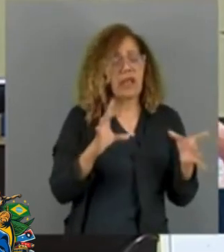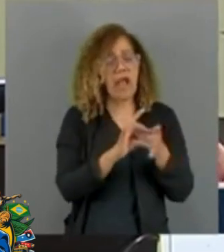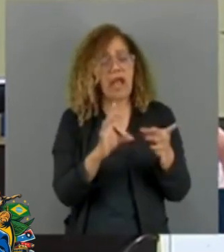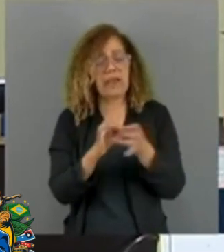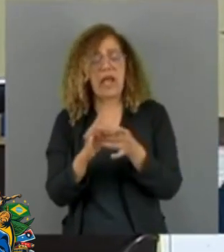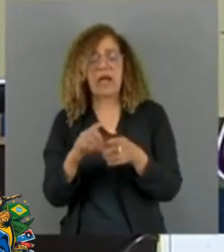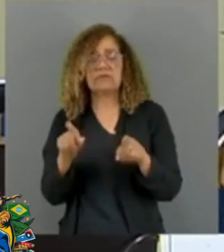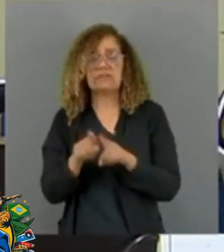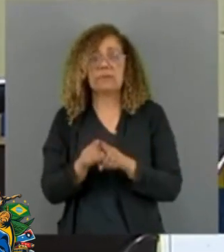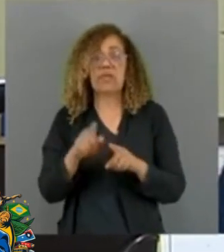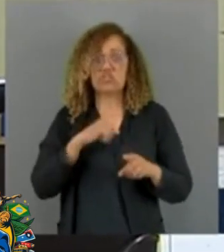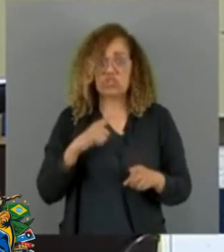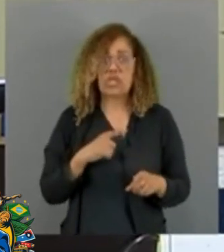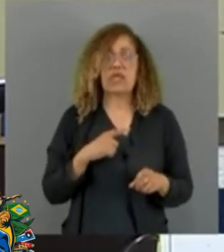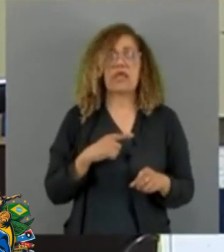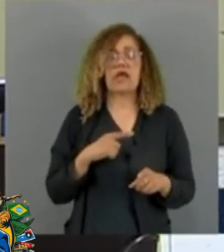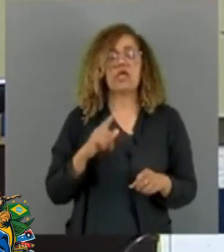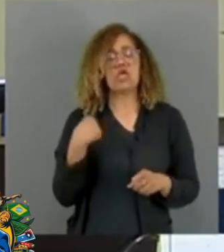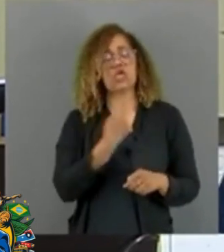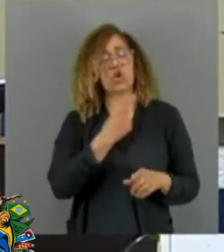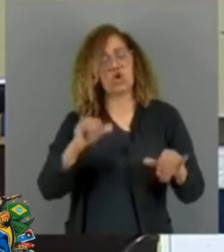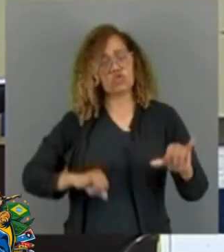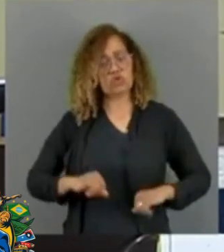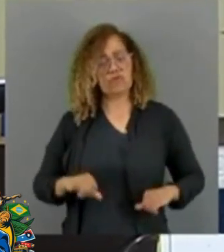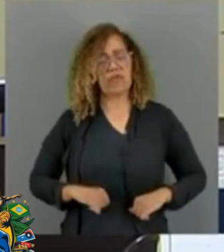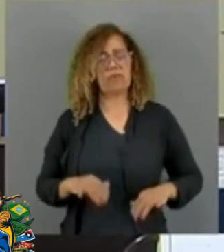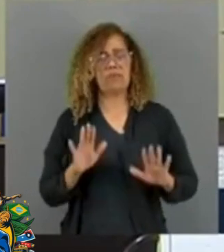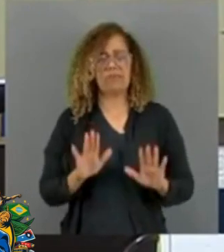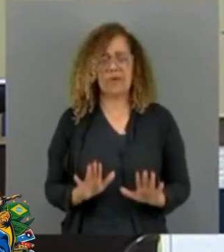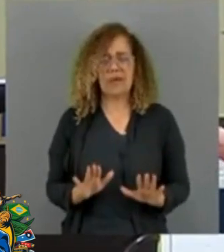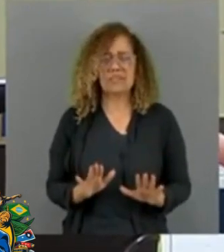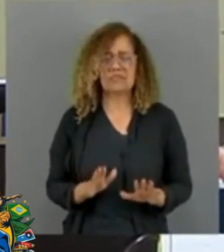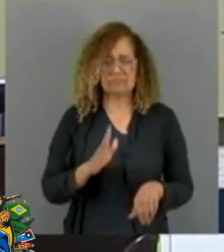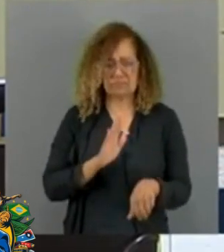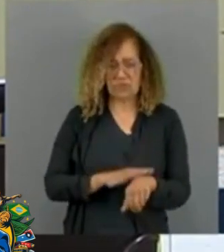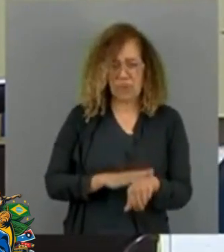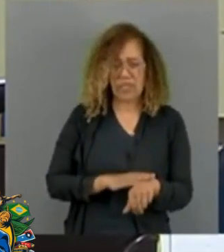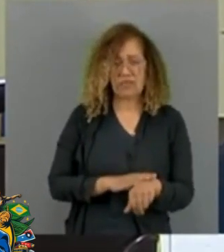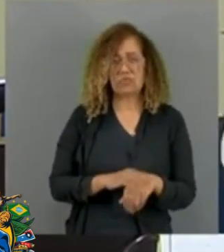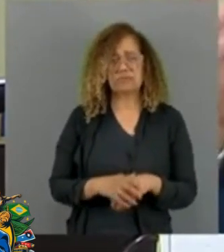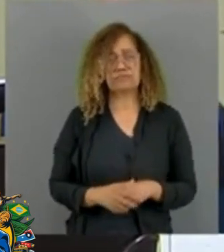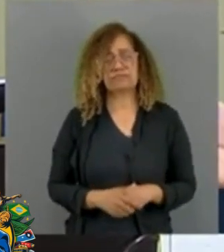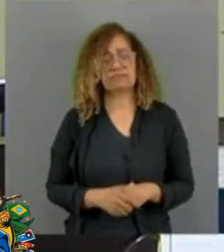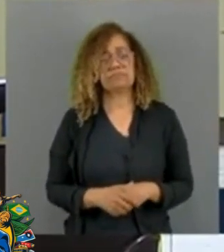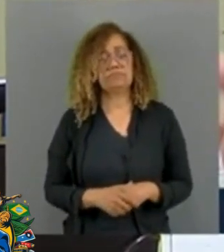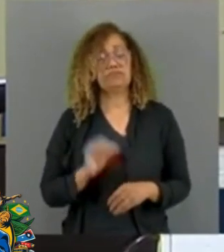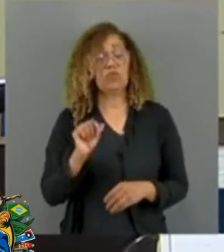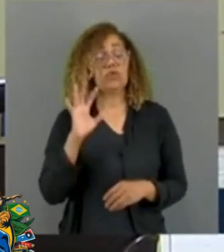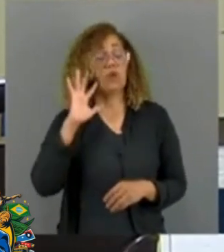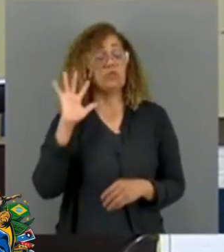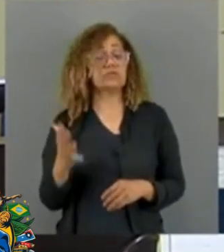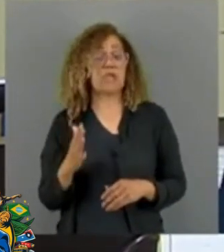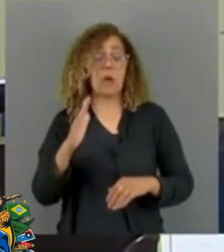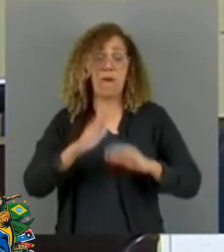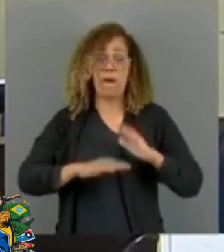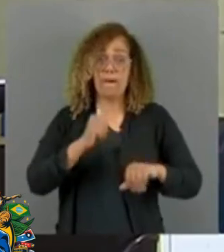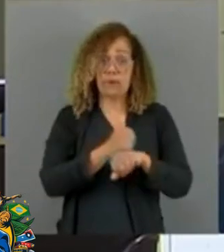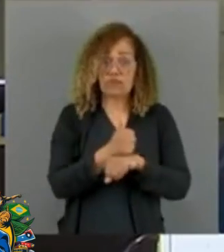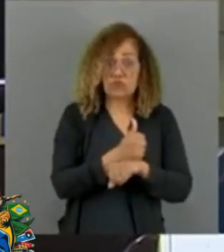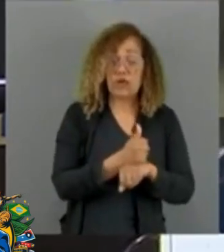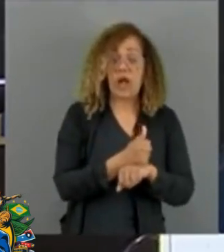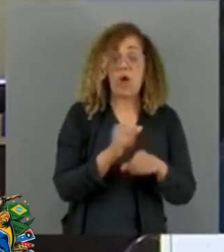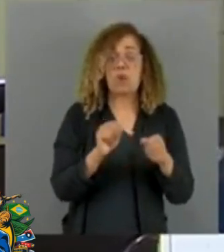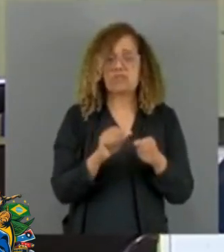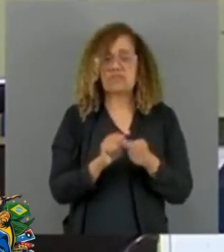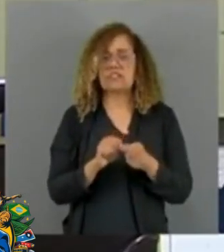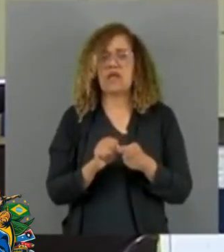e audiência, nós também sofremos com isso. Em algum momento, aquela foice que acabou fazendo com que muitos profissionais que fizeram a Jovem